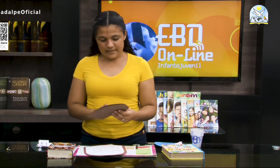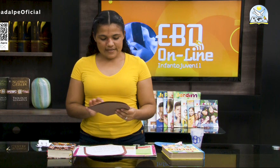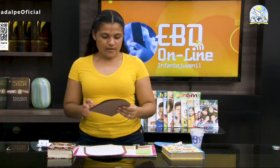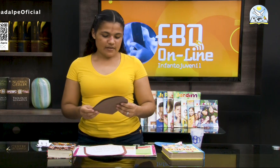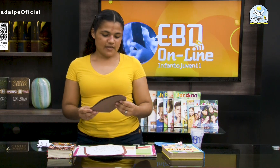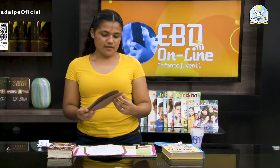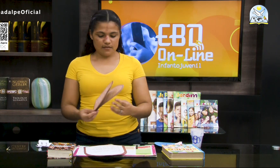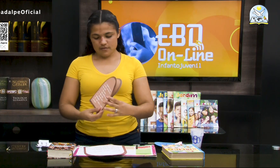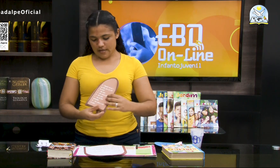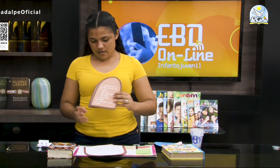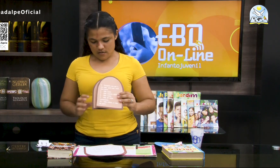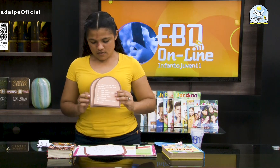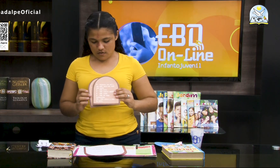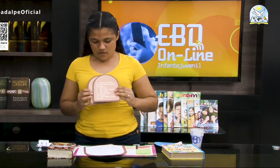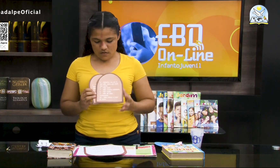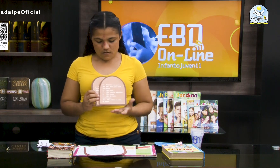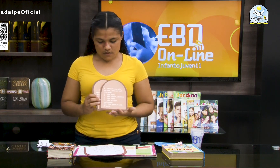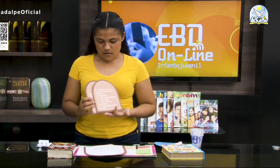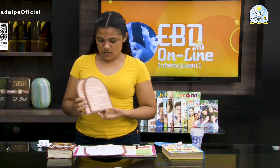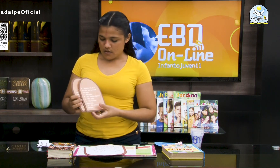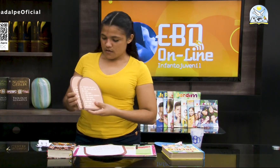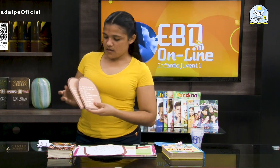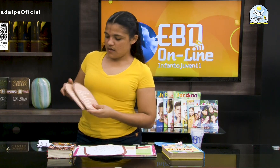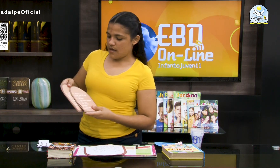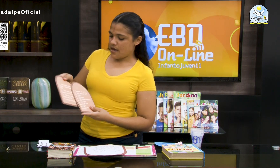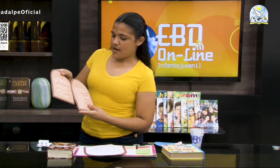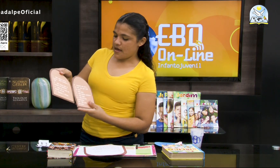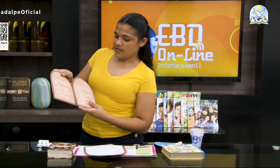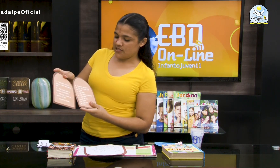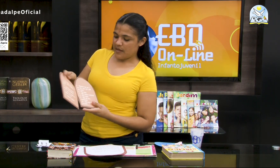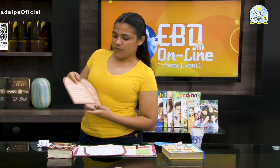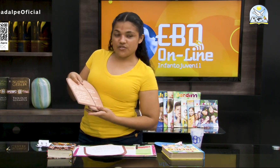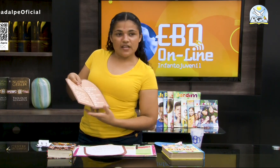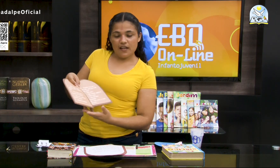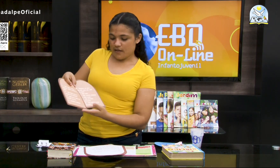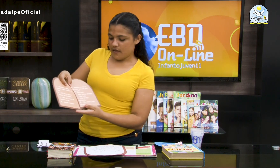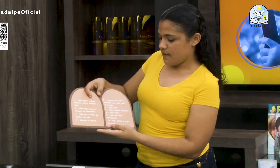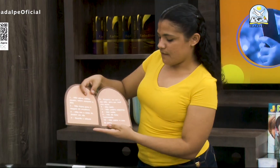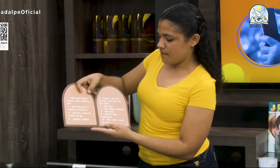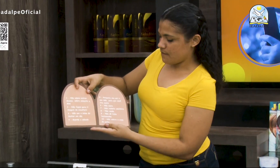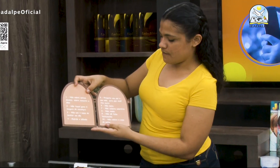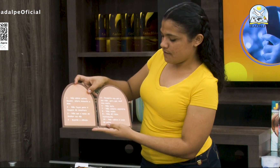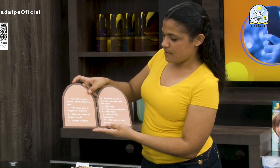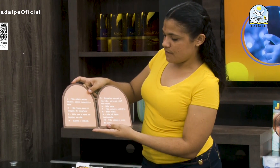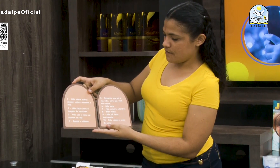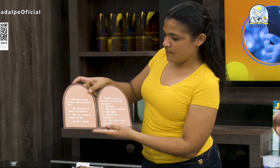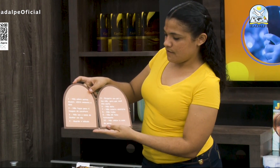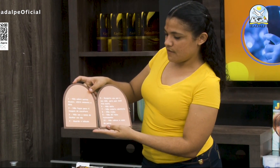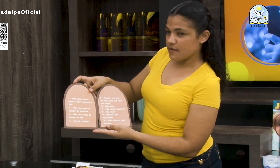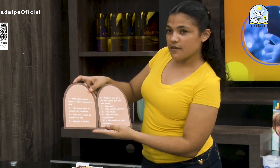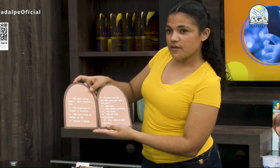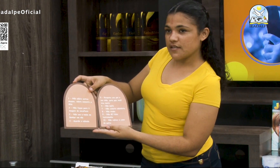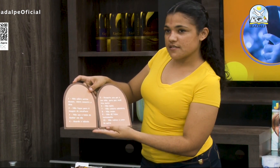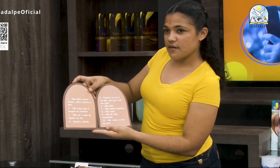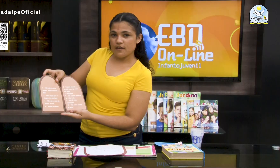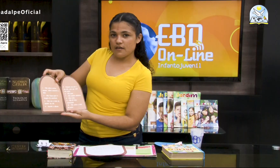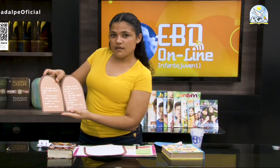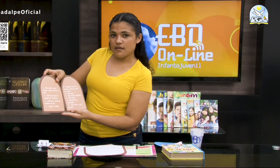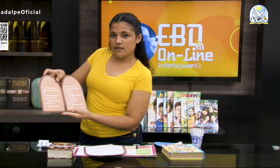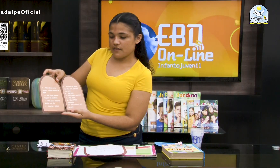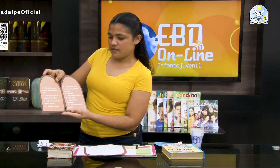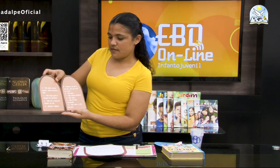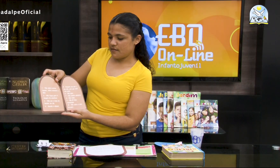um material aqui, tá? Ó, que é as tábuas da lei. Olha